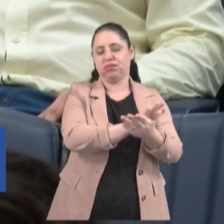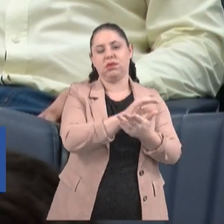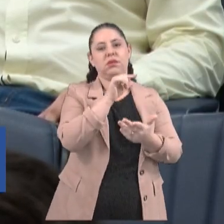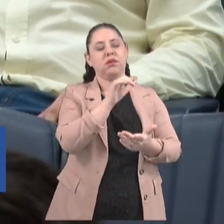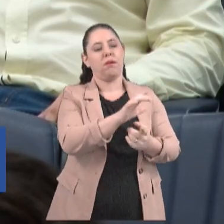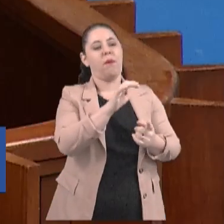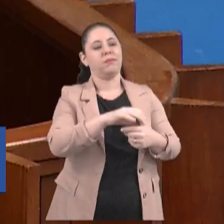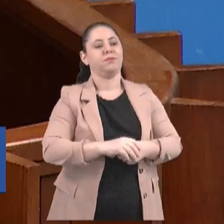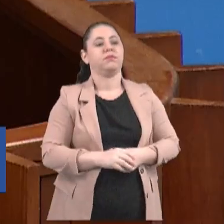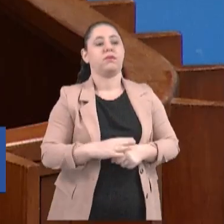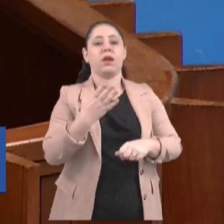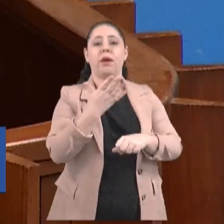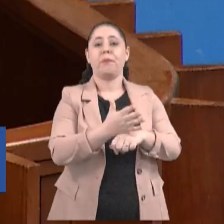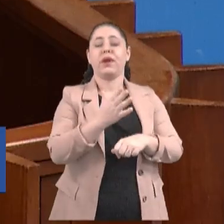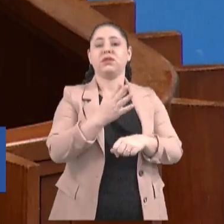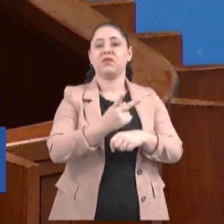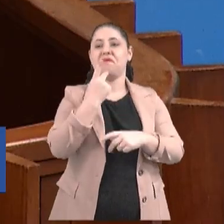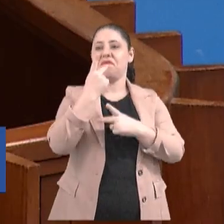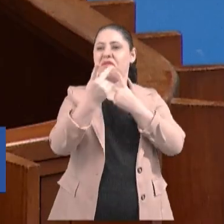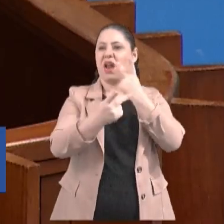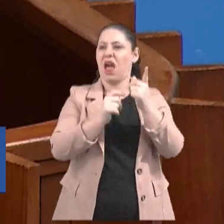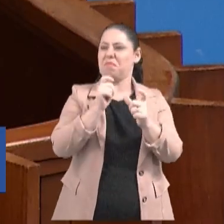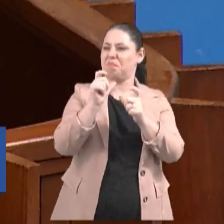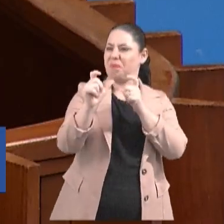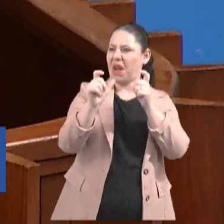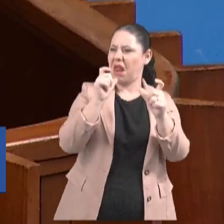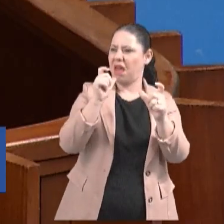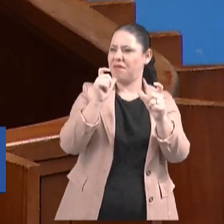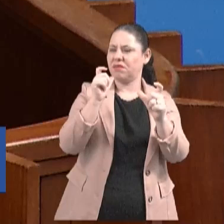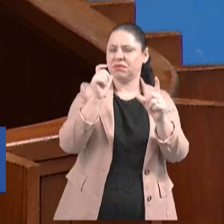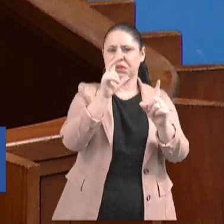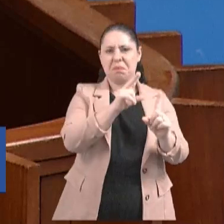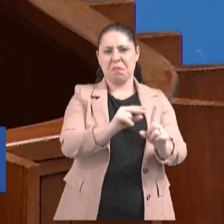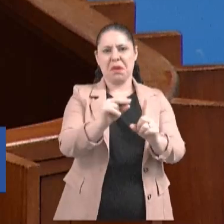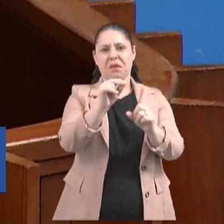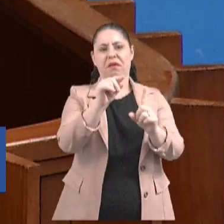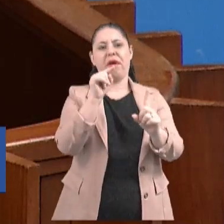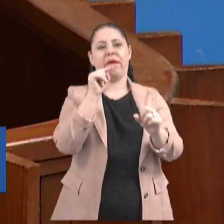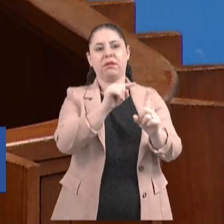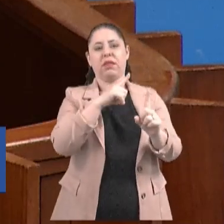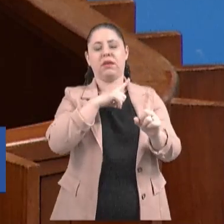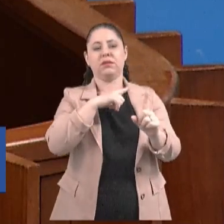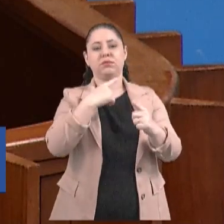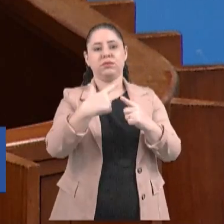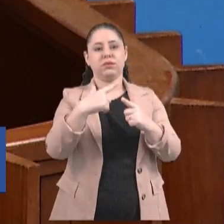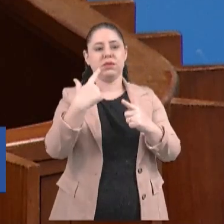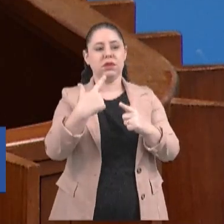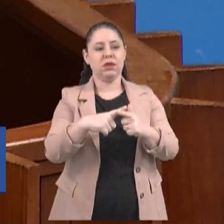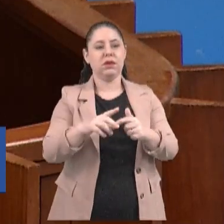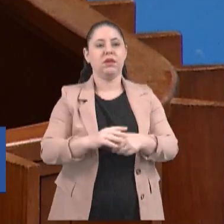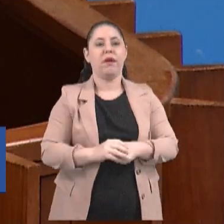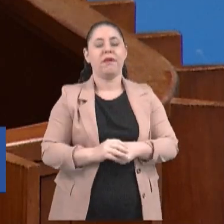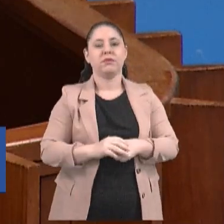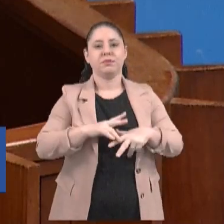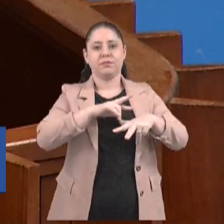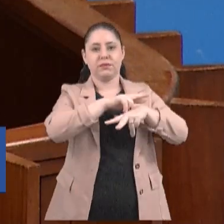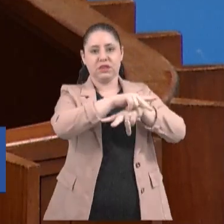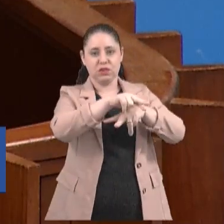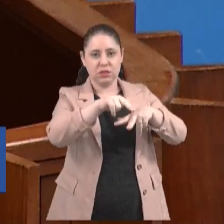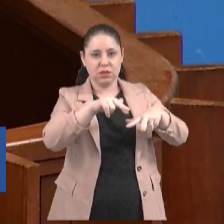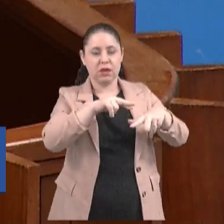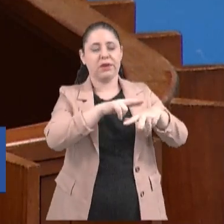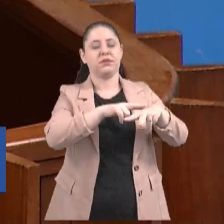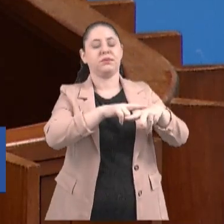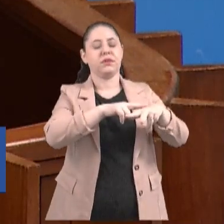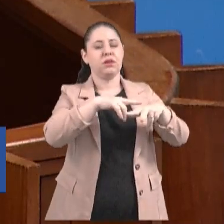da mulher. A prática de difamação, calúnia ou injúria com base nos estereótipos de gênero, raça